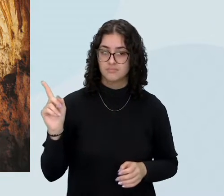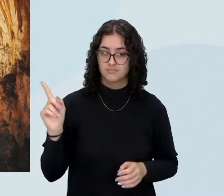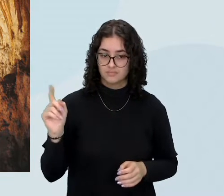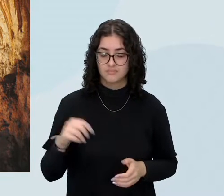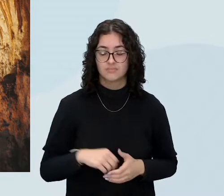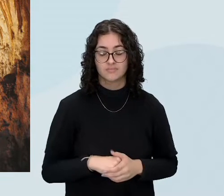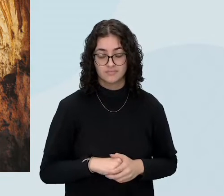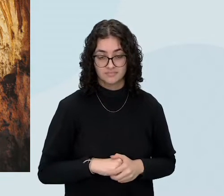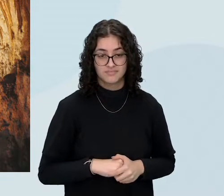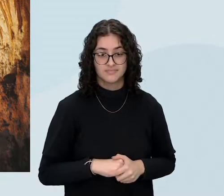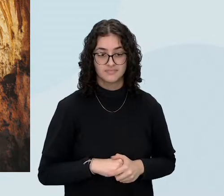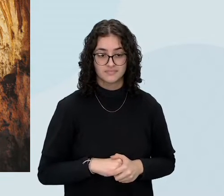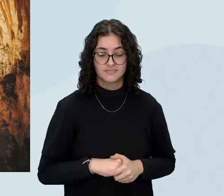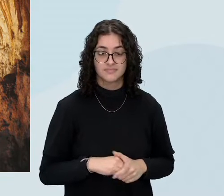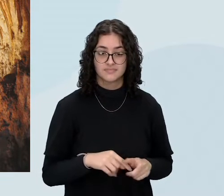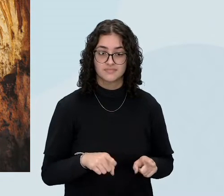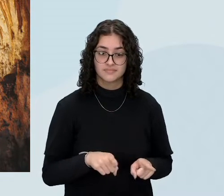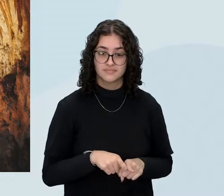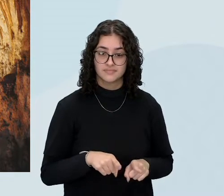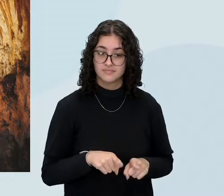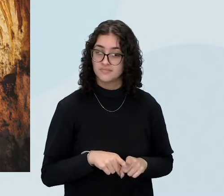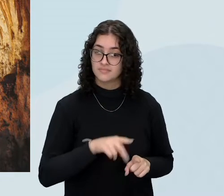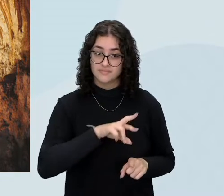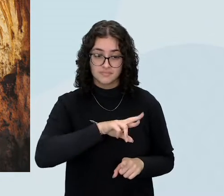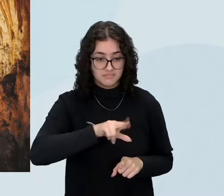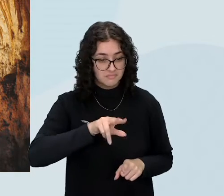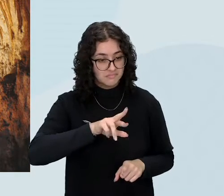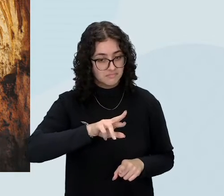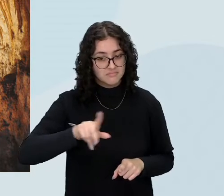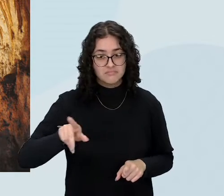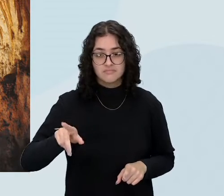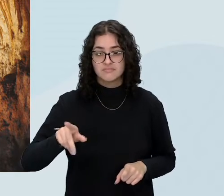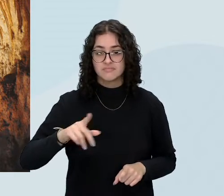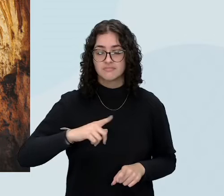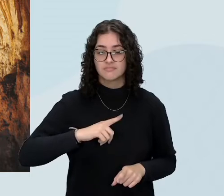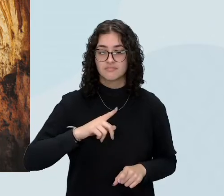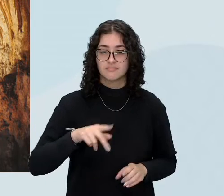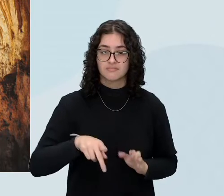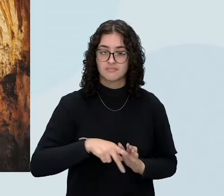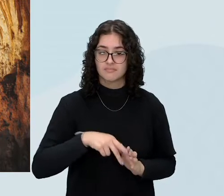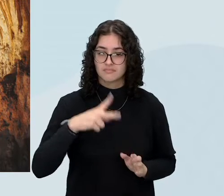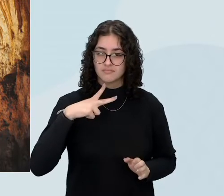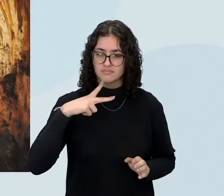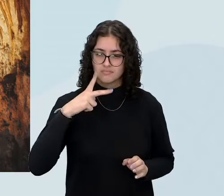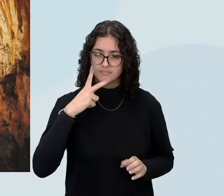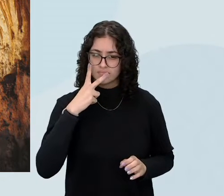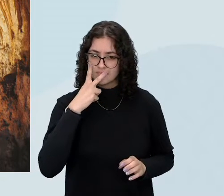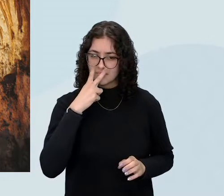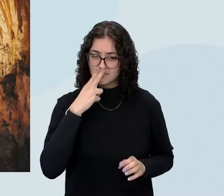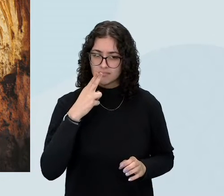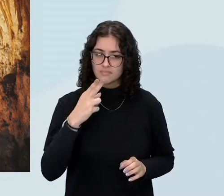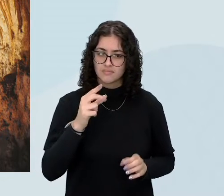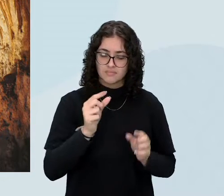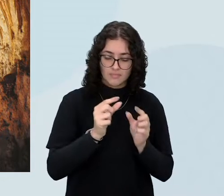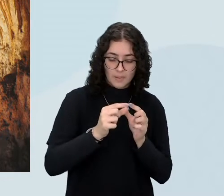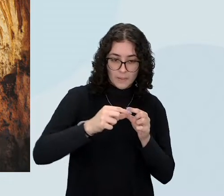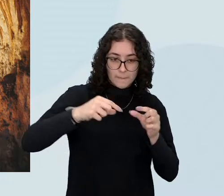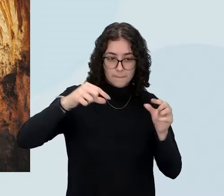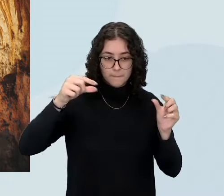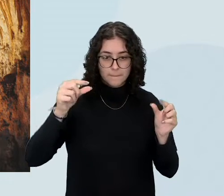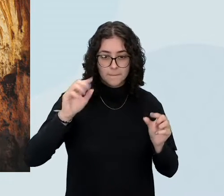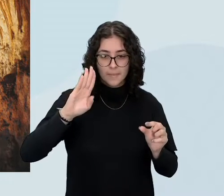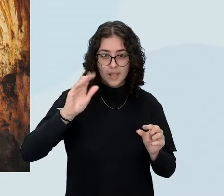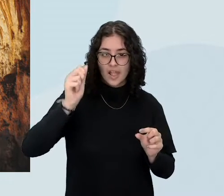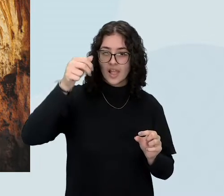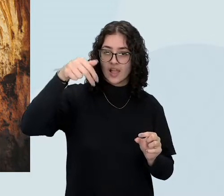certo? E formações diferenciadas, né? Tem algumas formações que tem formato de bacon, que o pessoal fala.